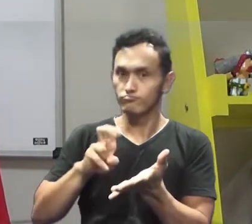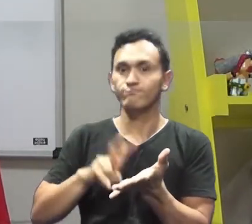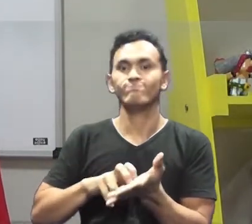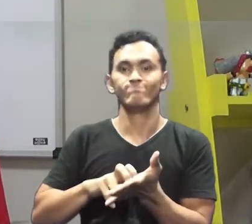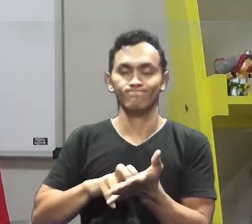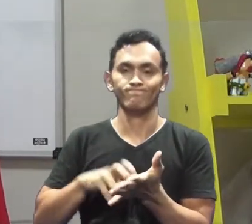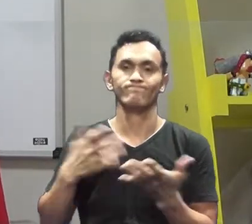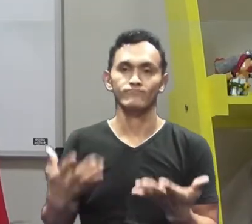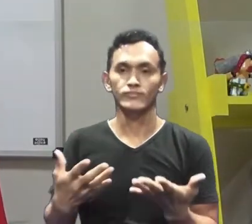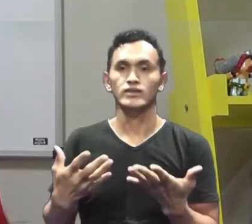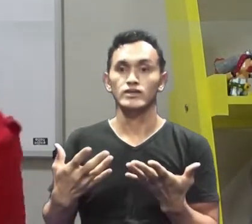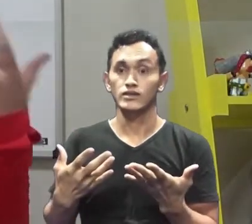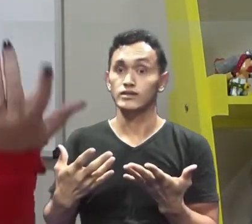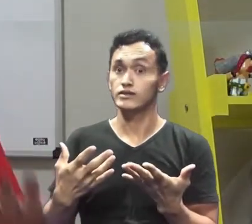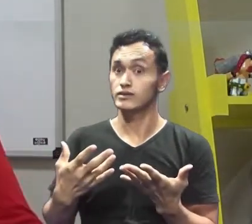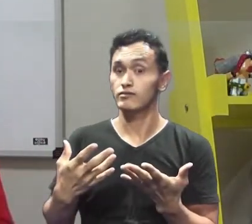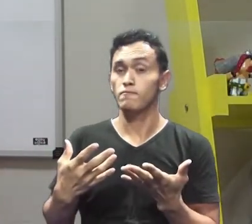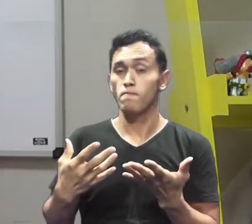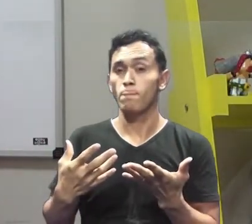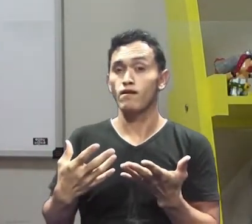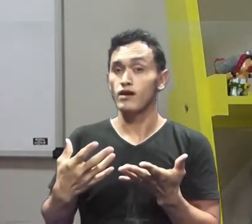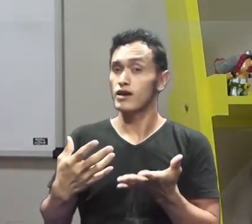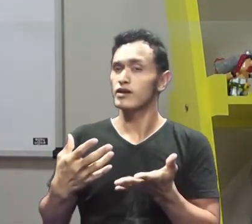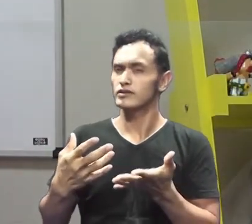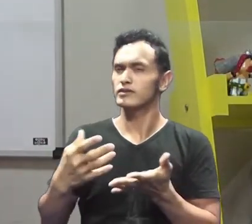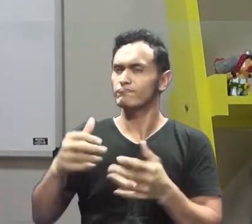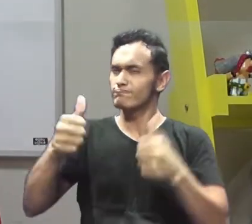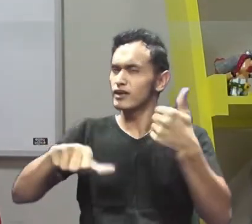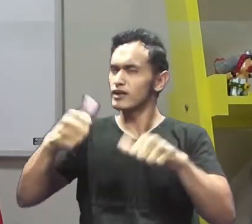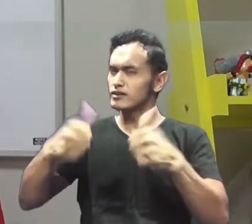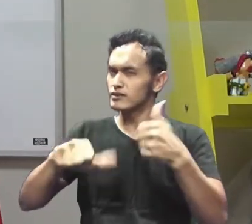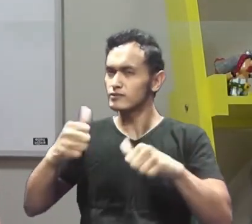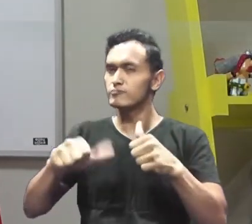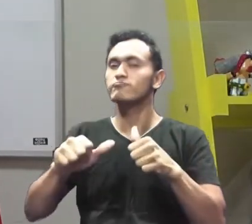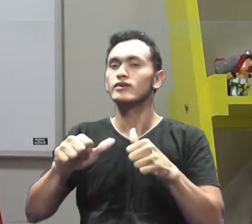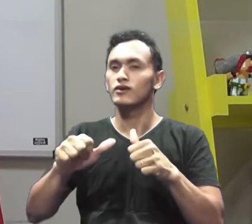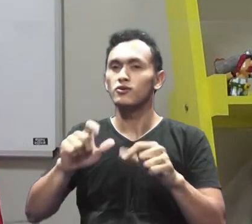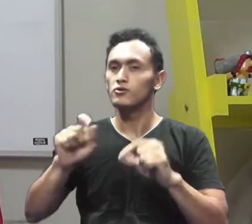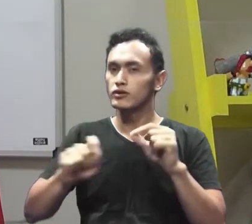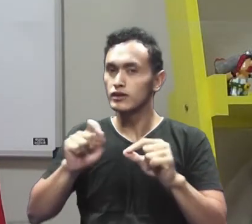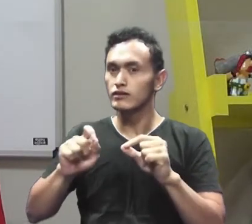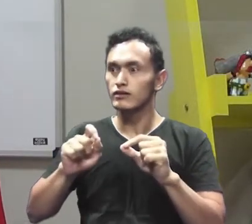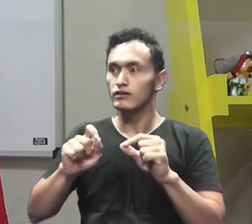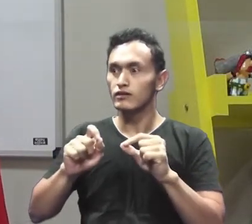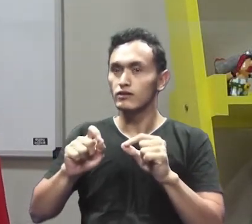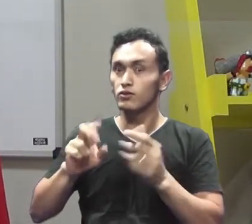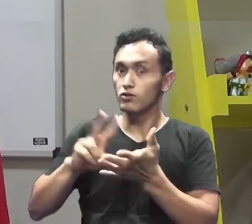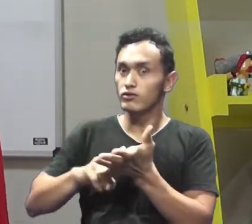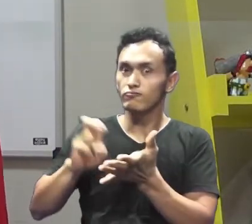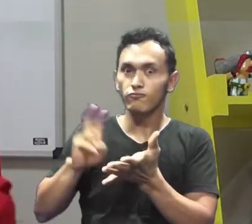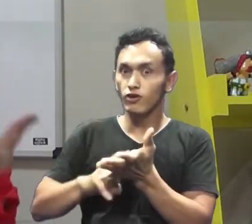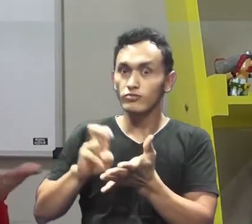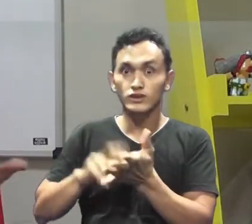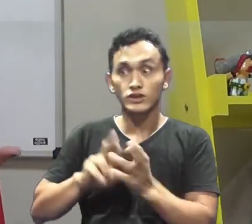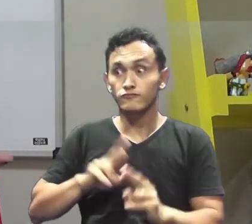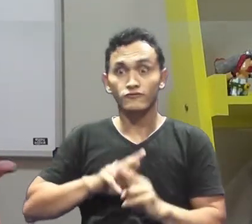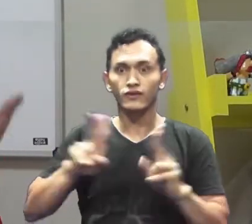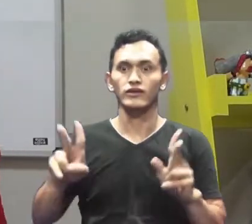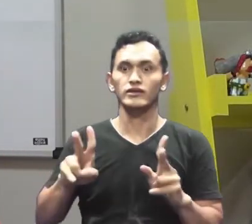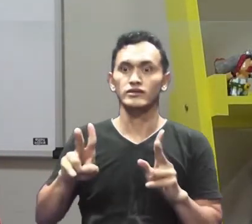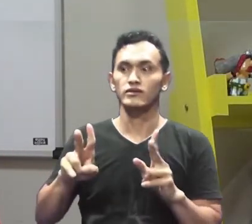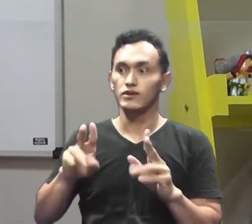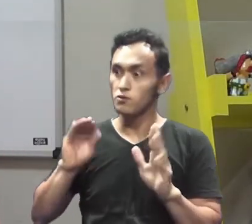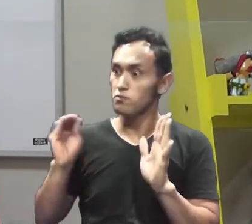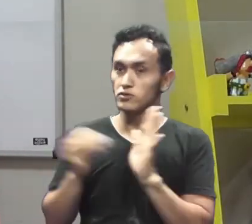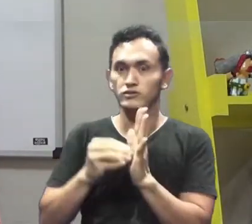avaliação em especial eu coloquei num vocabulário diferente e algumas pessoas ficaram incomodadas lá no Instagram quando eu coloquei a postagem. Mas na verdade